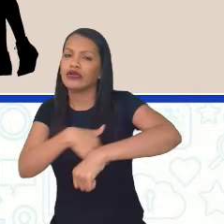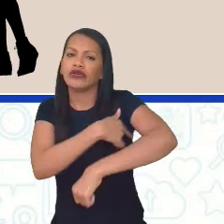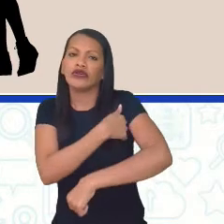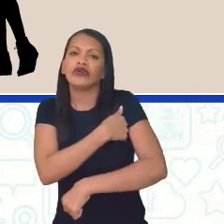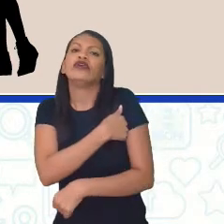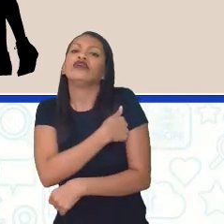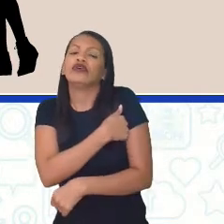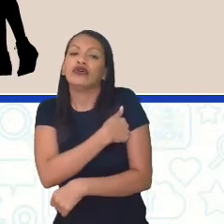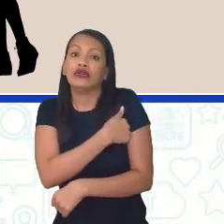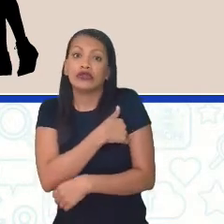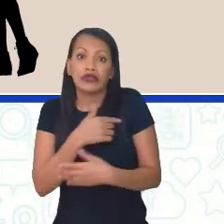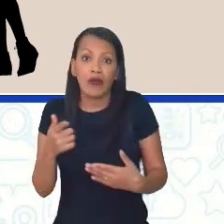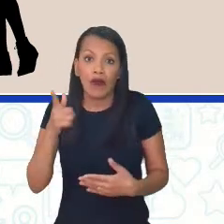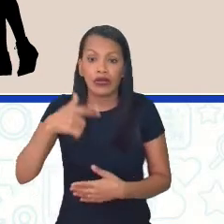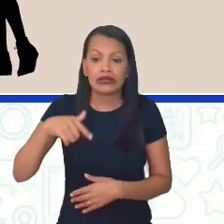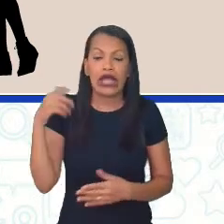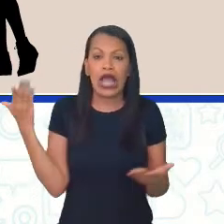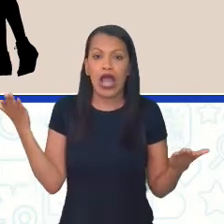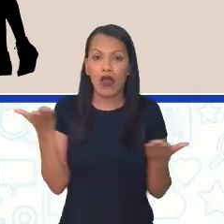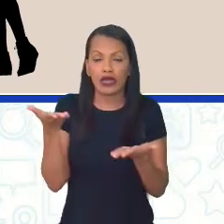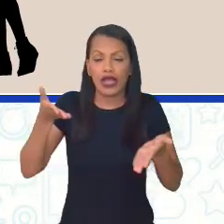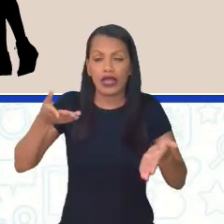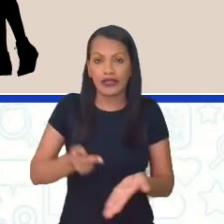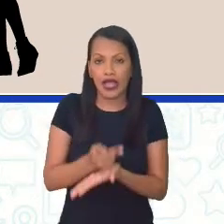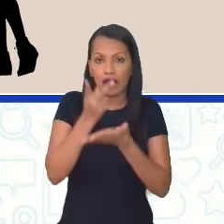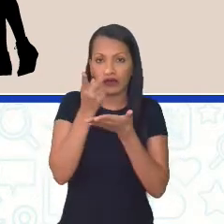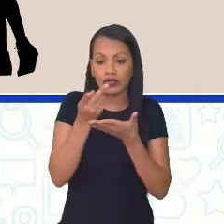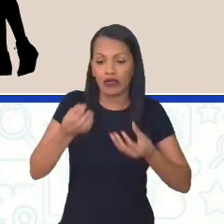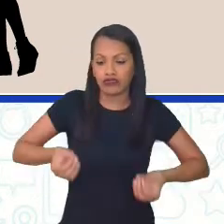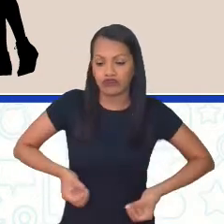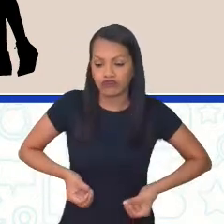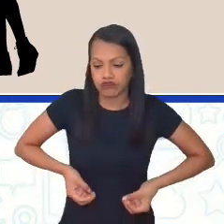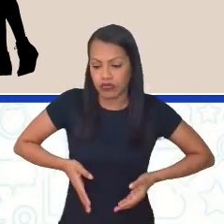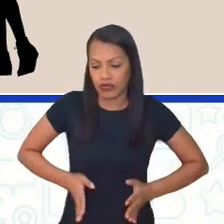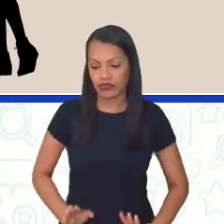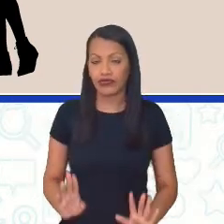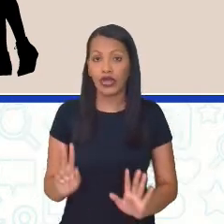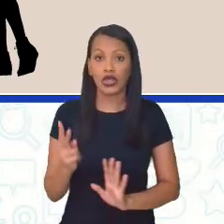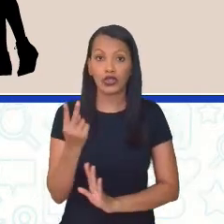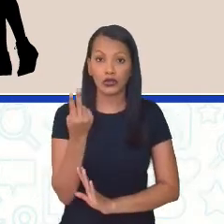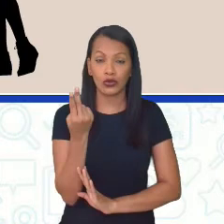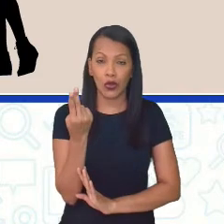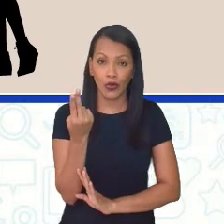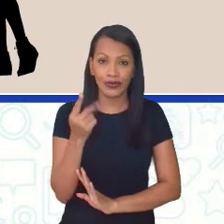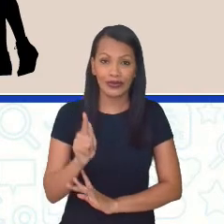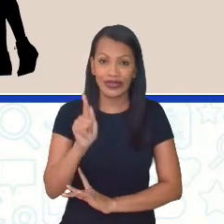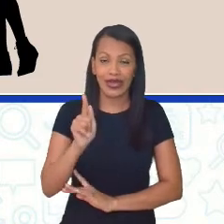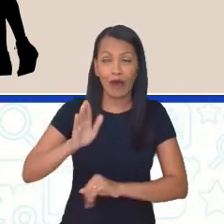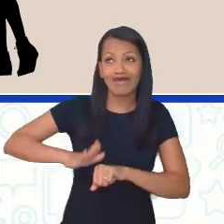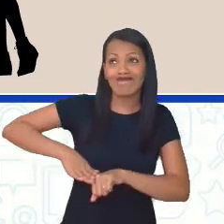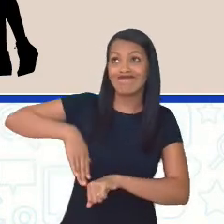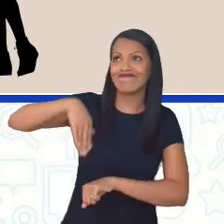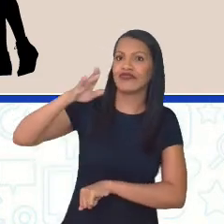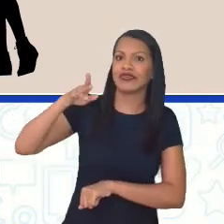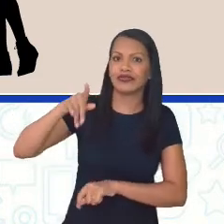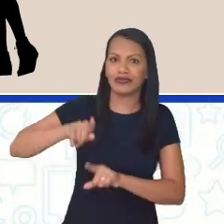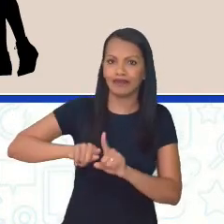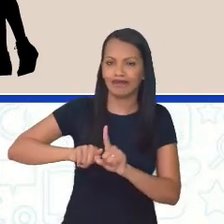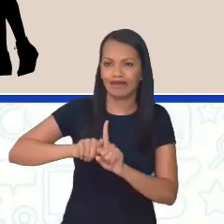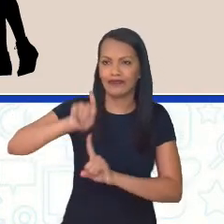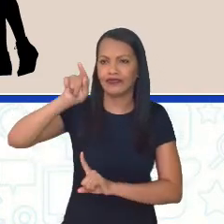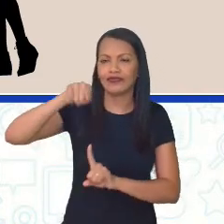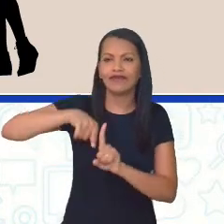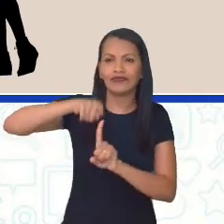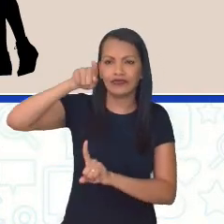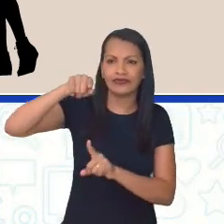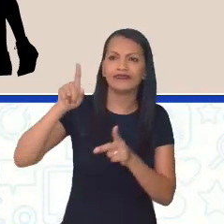com 2 graus a mais os dias que ela está ovulando e está em risco de engravidar. Método do muco cervical também, aquele